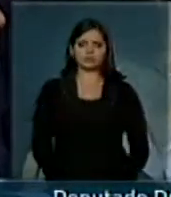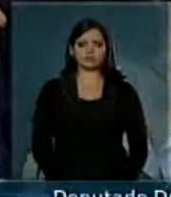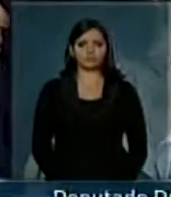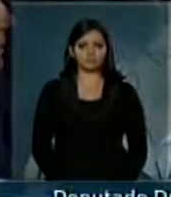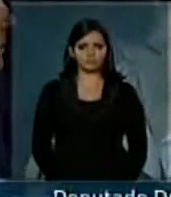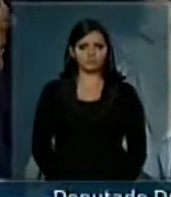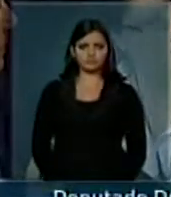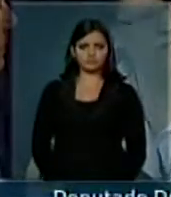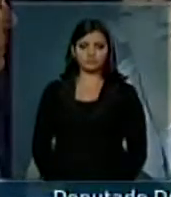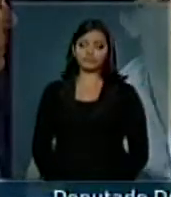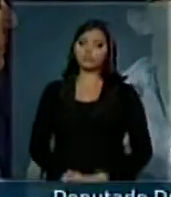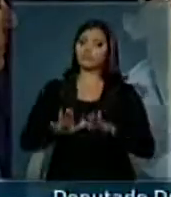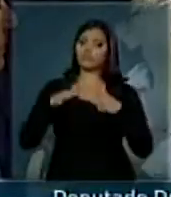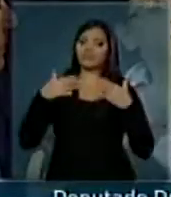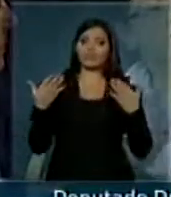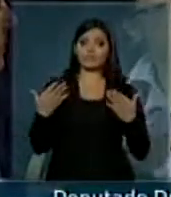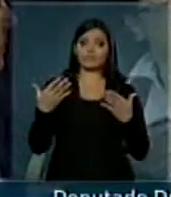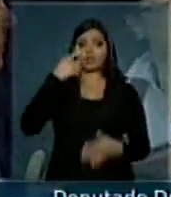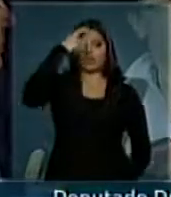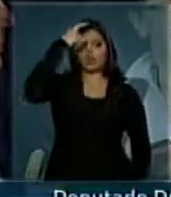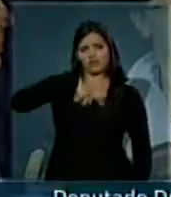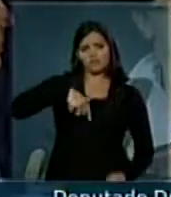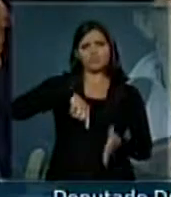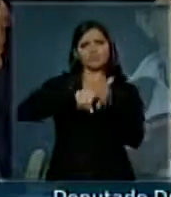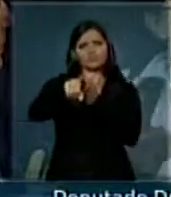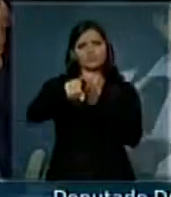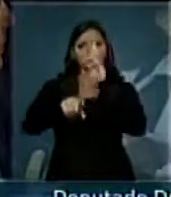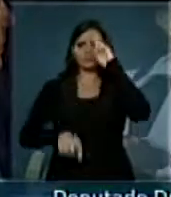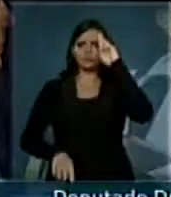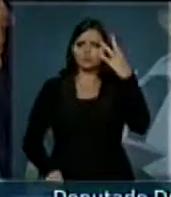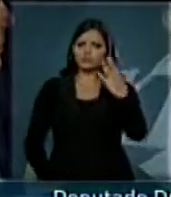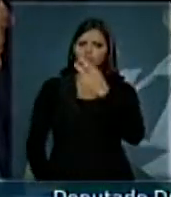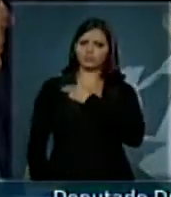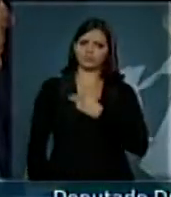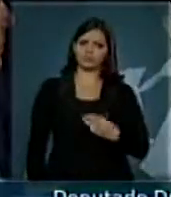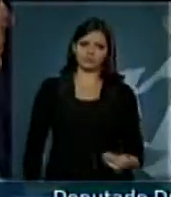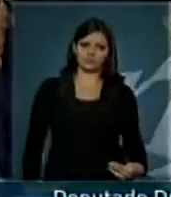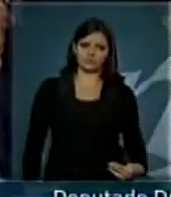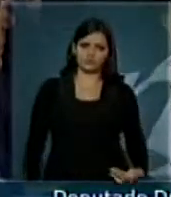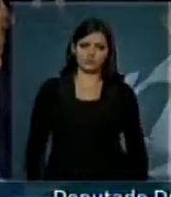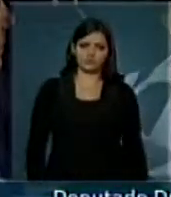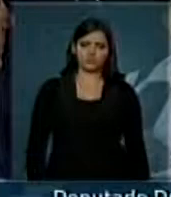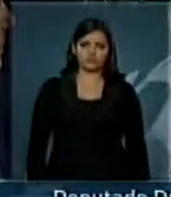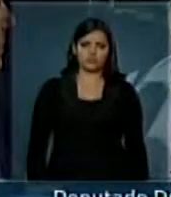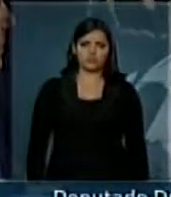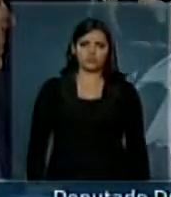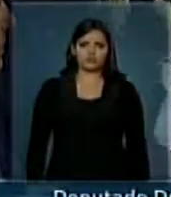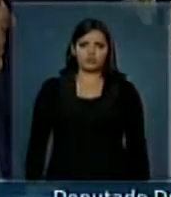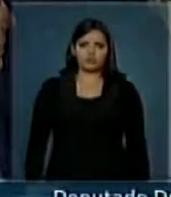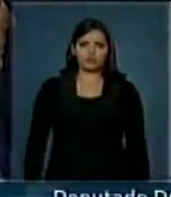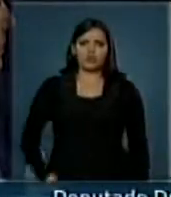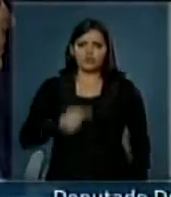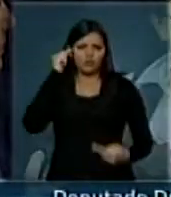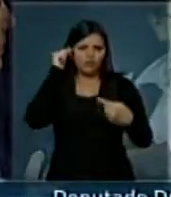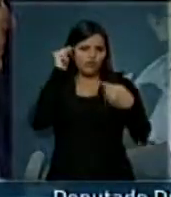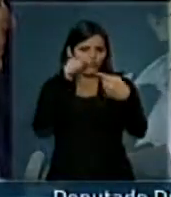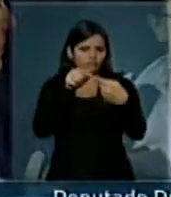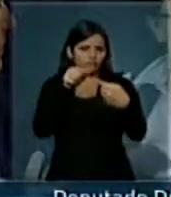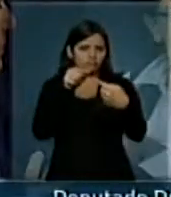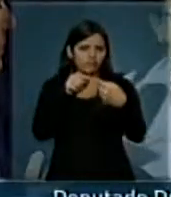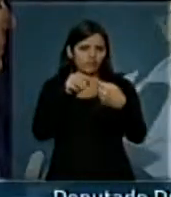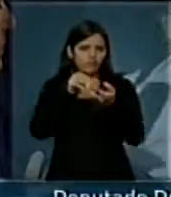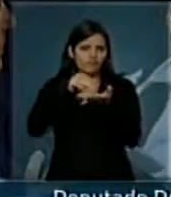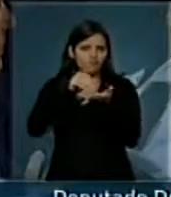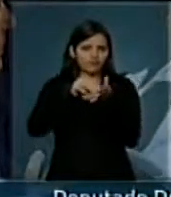dos Transportes. Portanto, eu pergunto a Vossa Excelência se Vossa Excelência concorda com